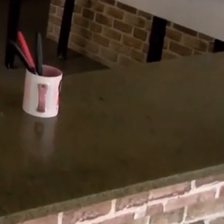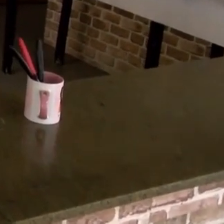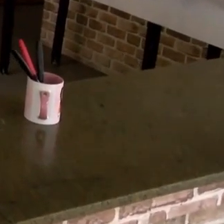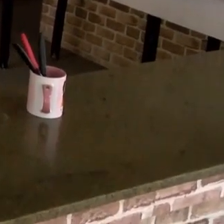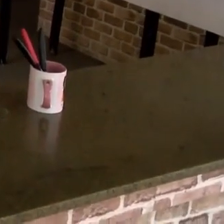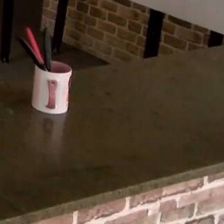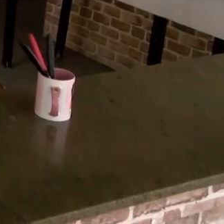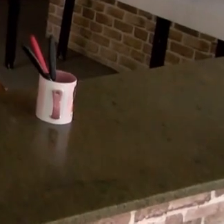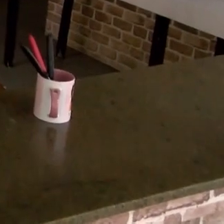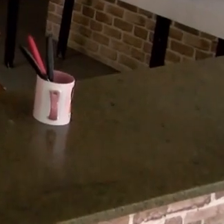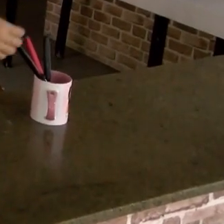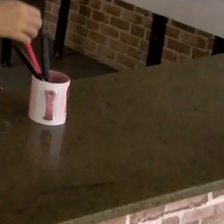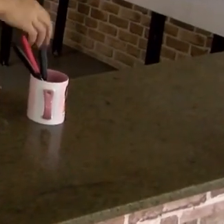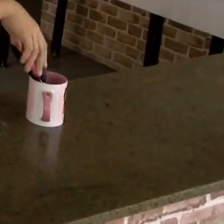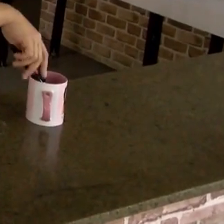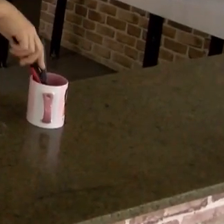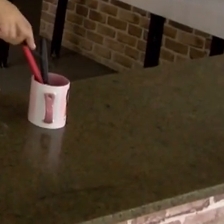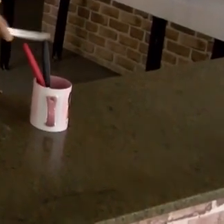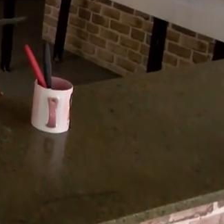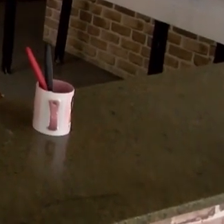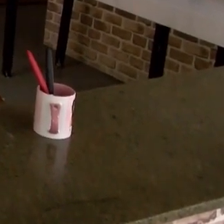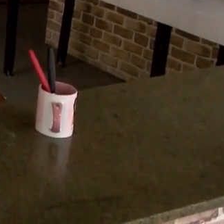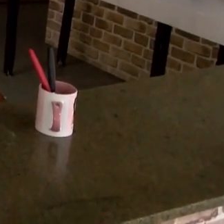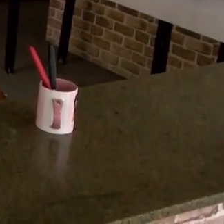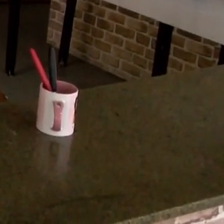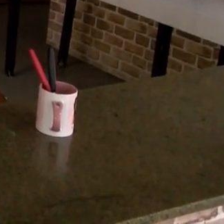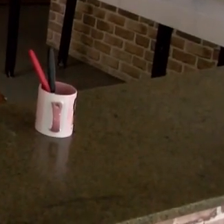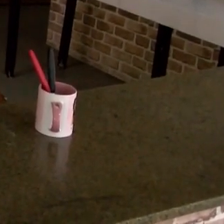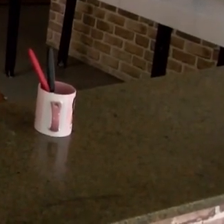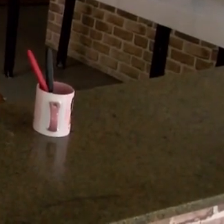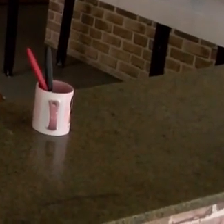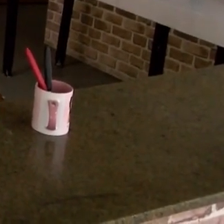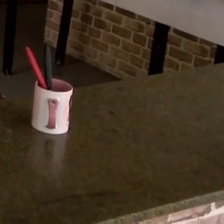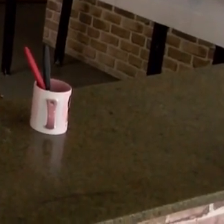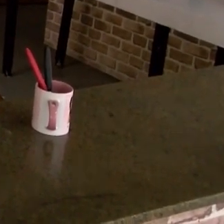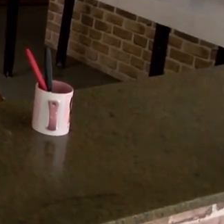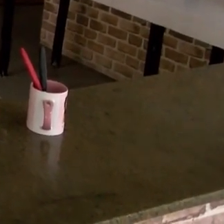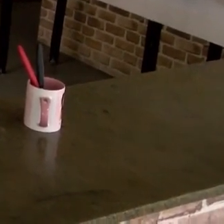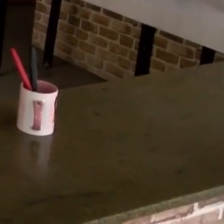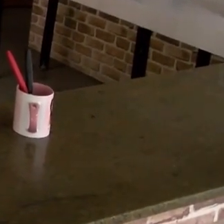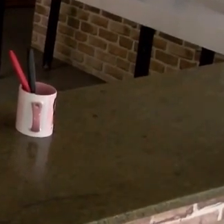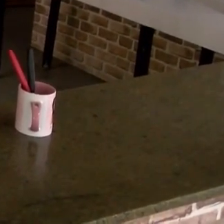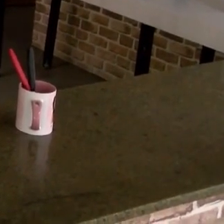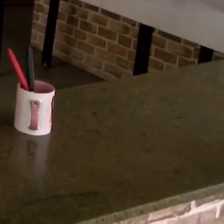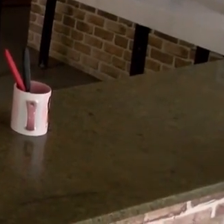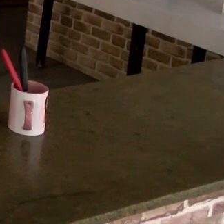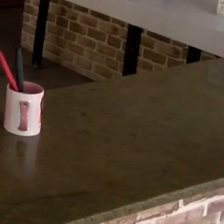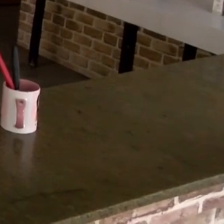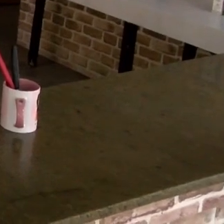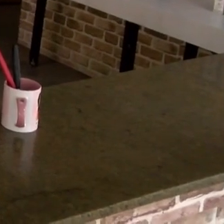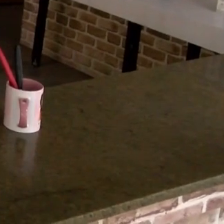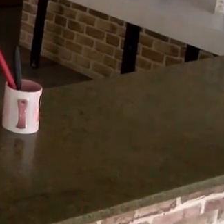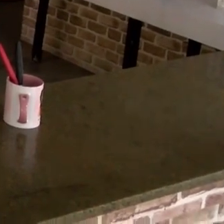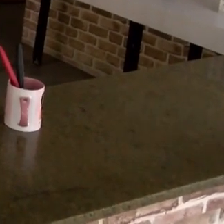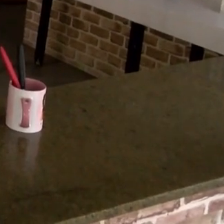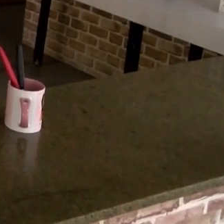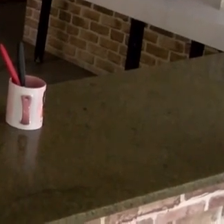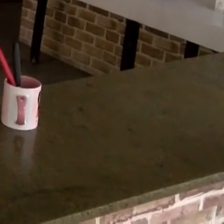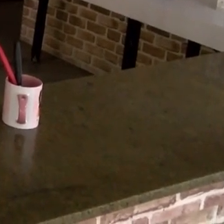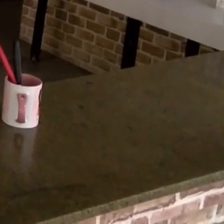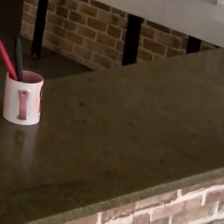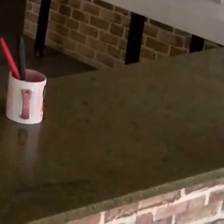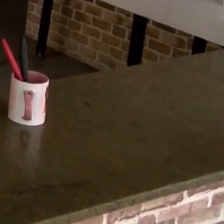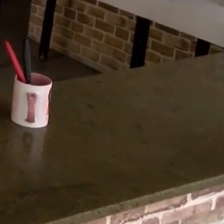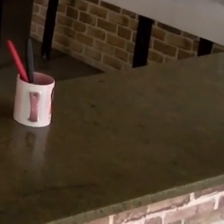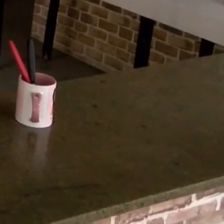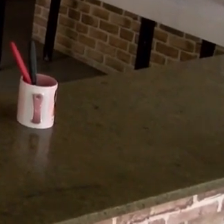se só uma bananinha resolvia? Uhum. Aí eu fiquei pensando assim, será que tem um jeitinho de eu colocar